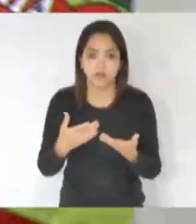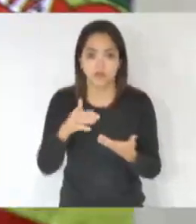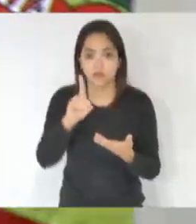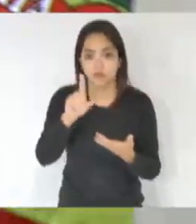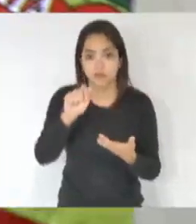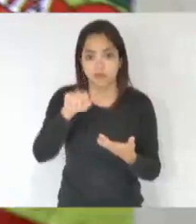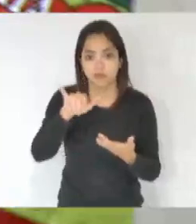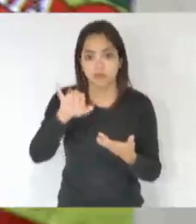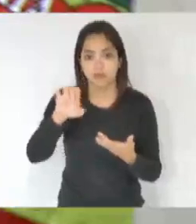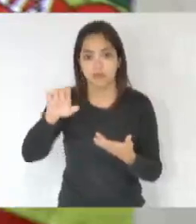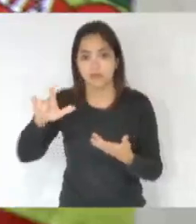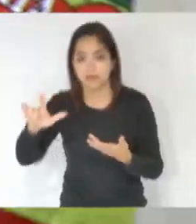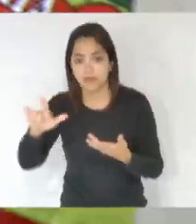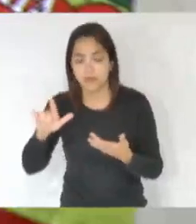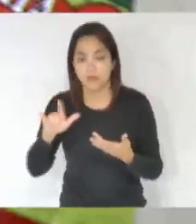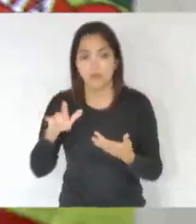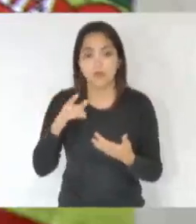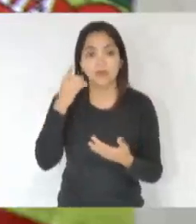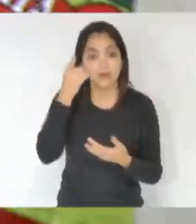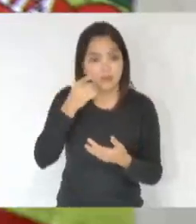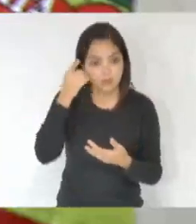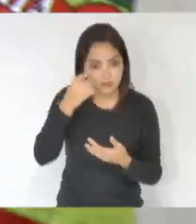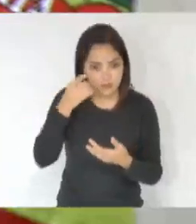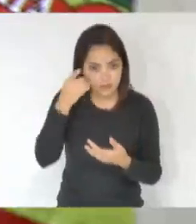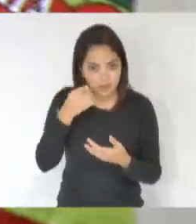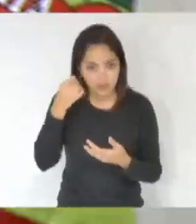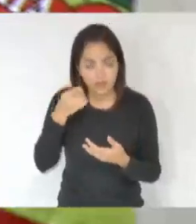Freitas, ele, inclusive, que nos proporcionou esse